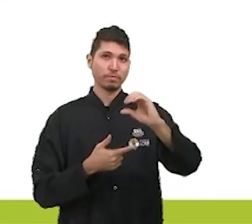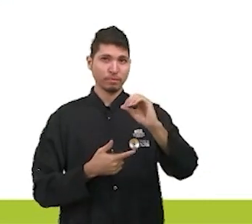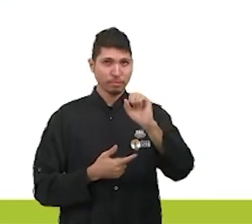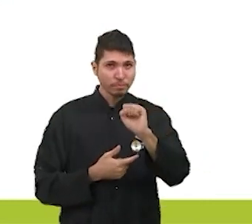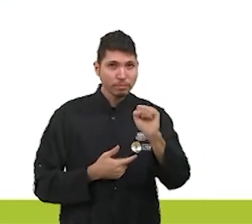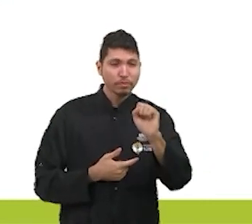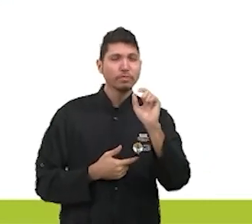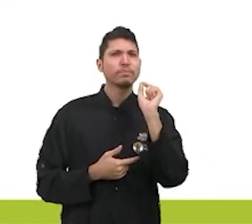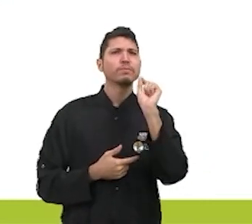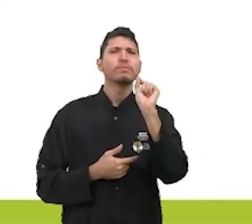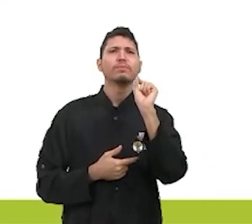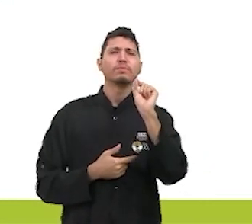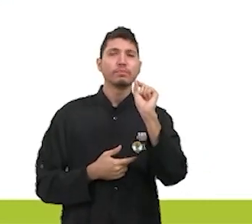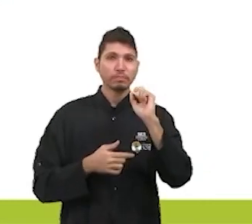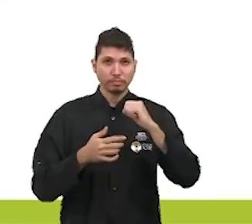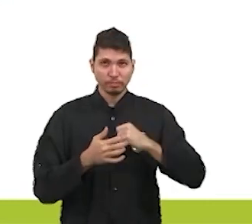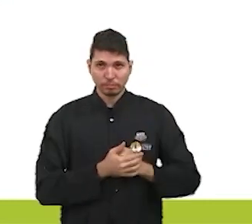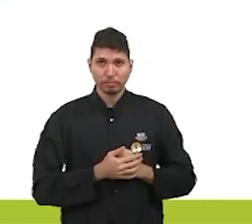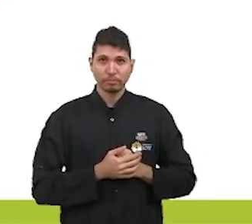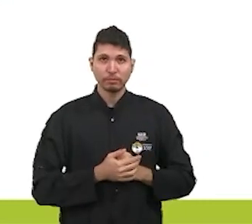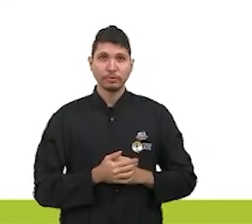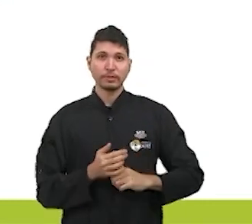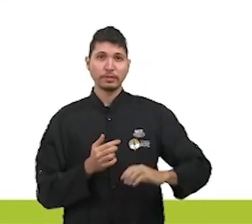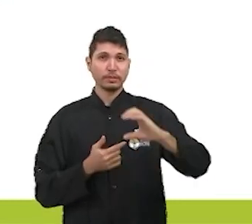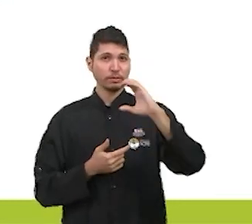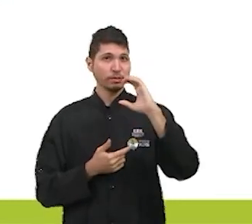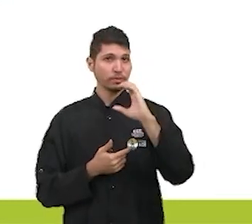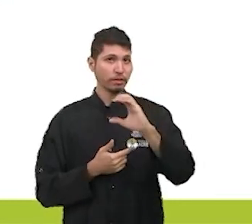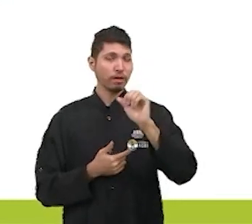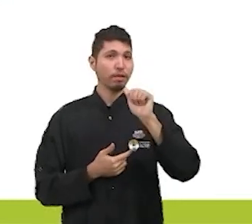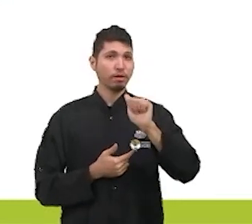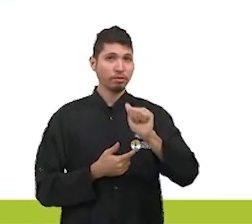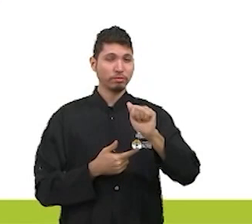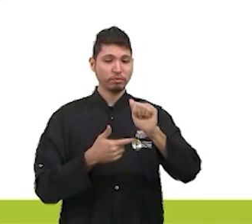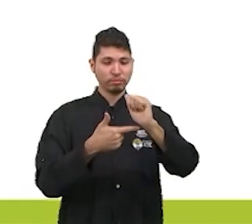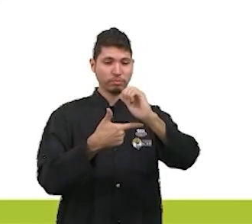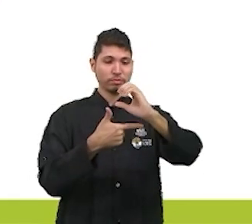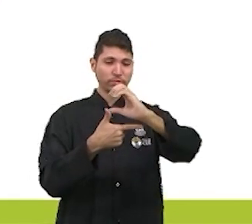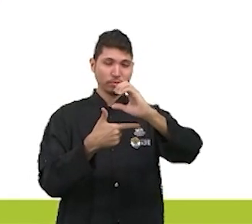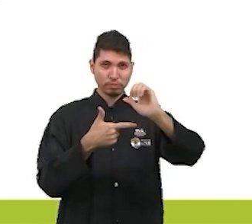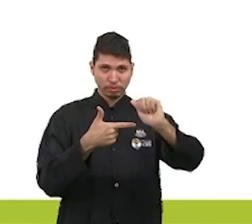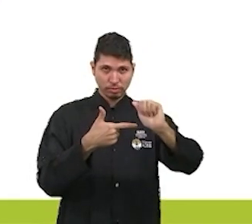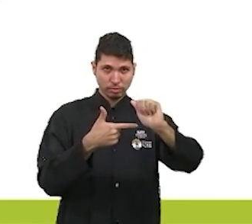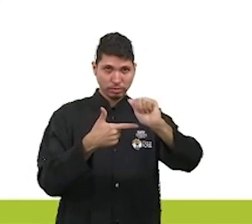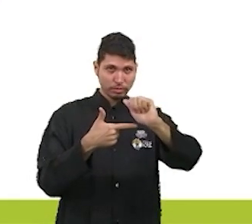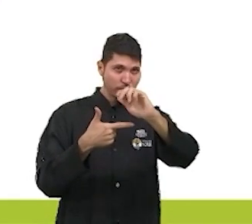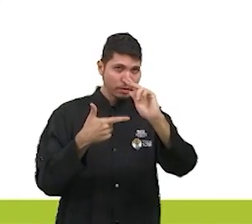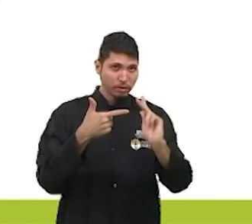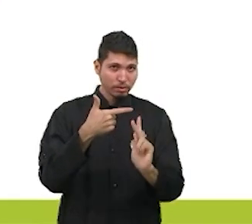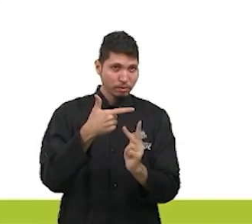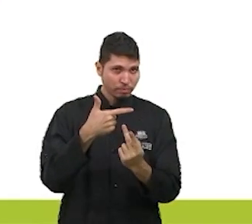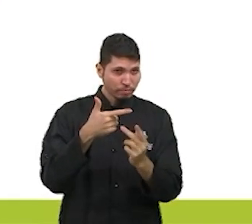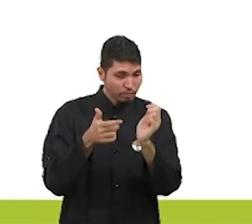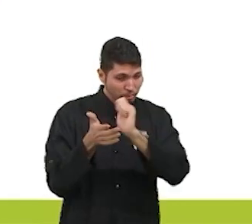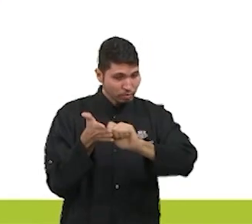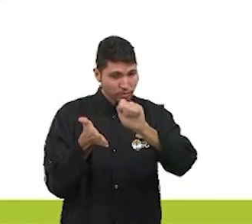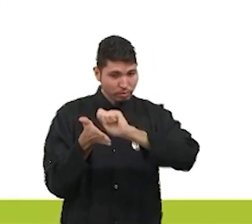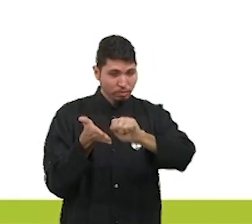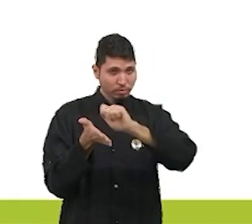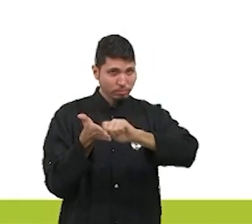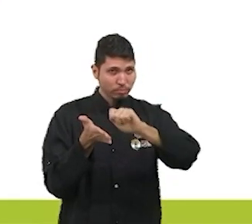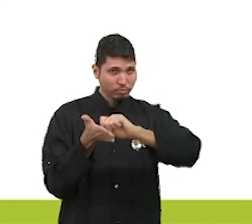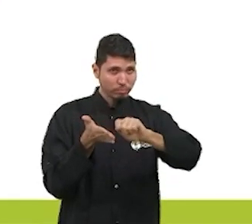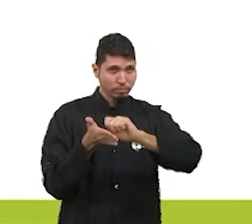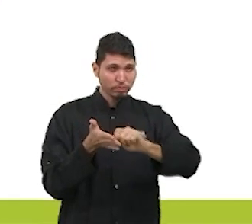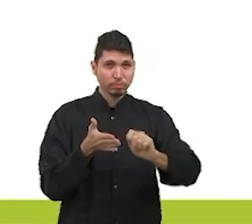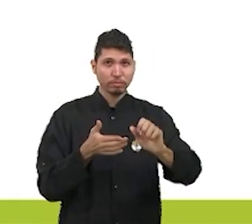mais é do que o nosso CA agora, tá bom? Dividido pela hipotenusa. Então não esquece, vai anotando aí. O